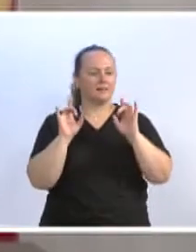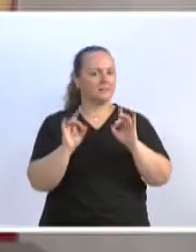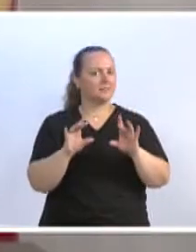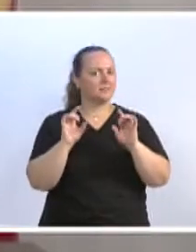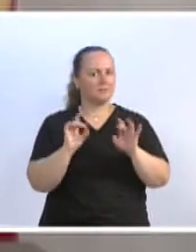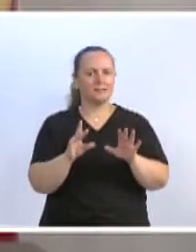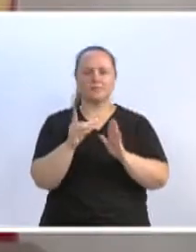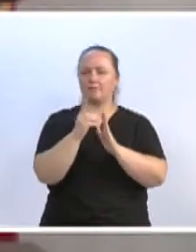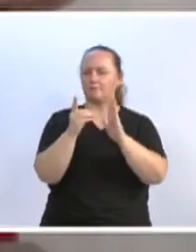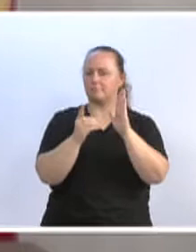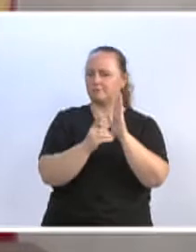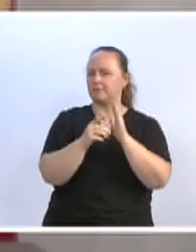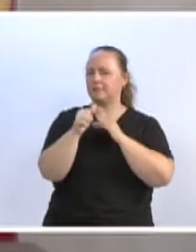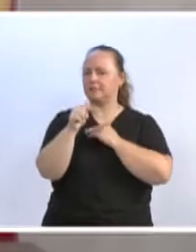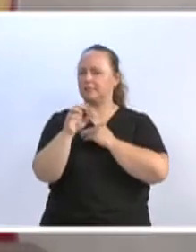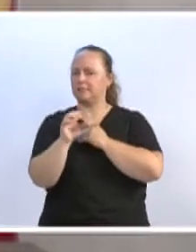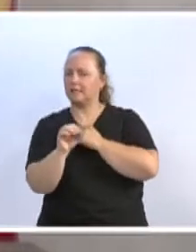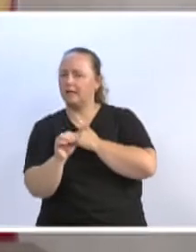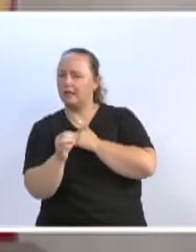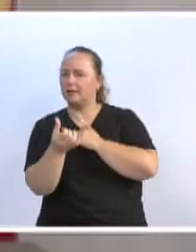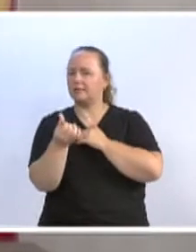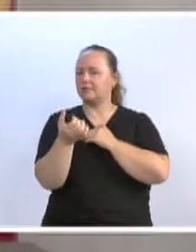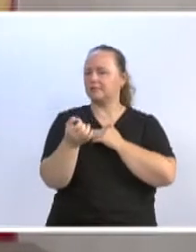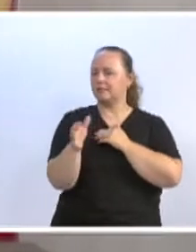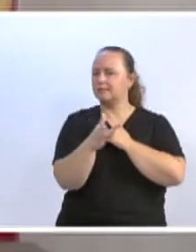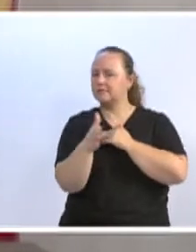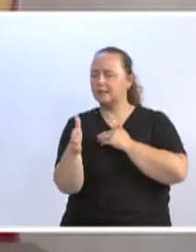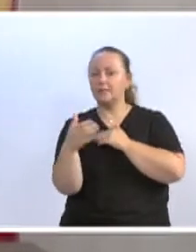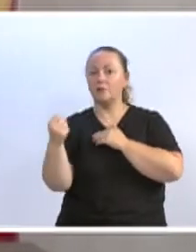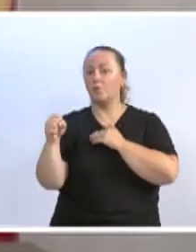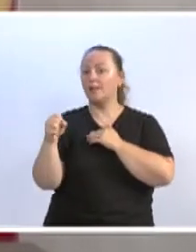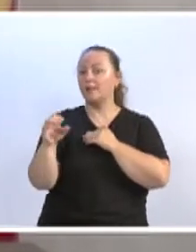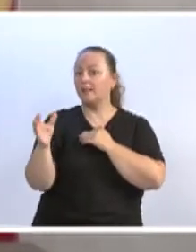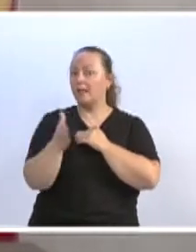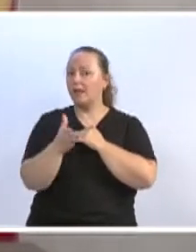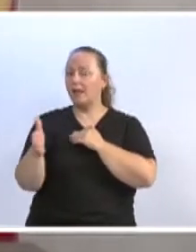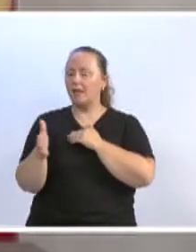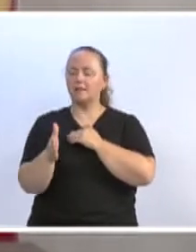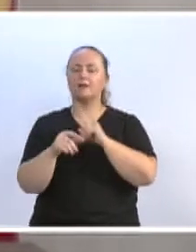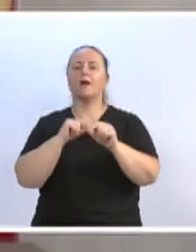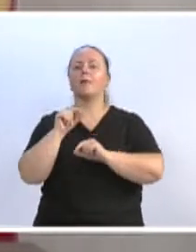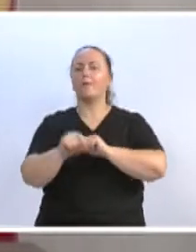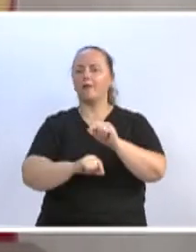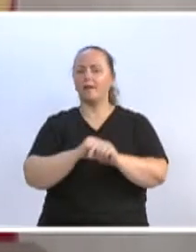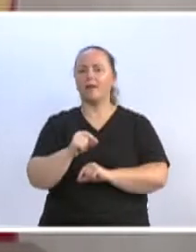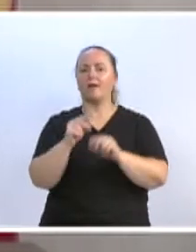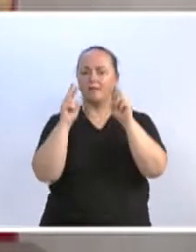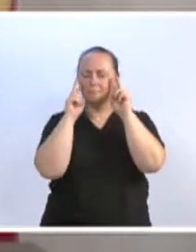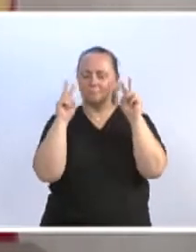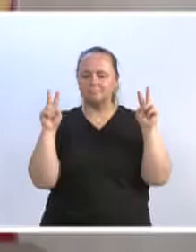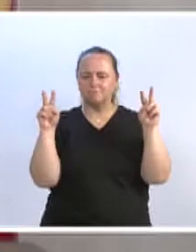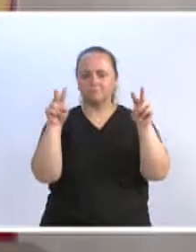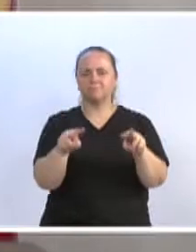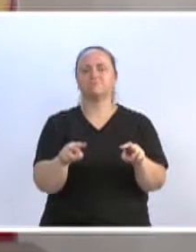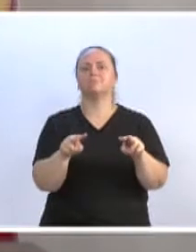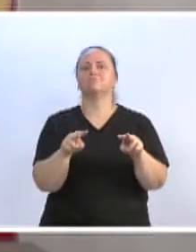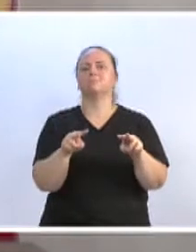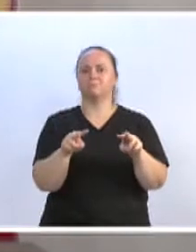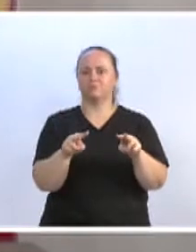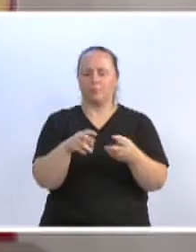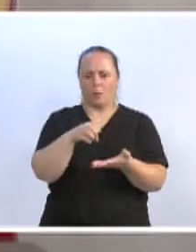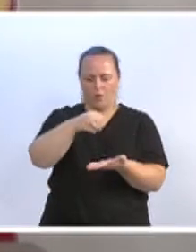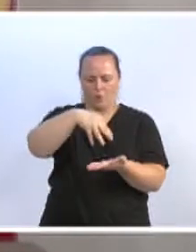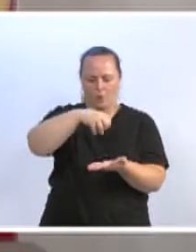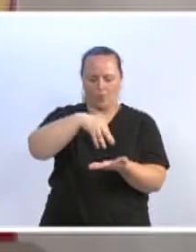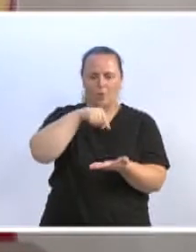de 60 e 70 e começo da década de 80, nós tivemos que reconhecer que aquelas cópias que